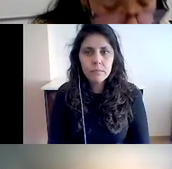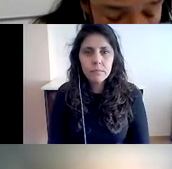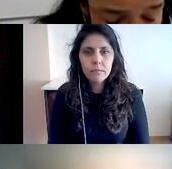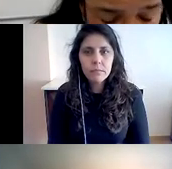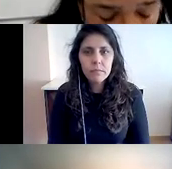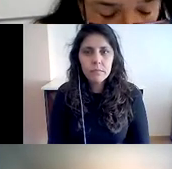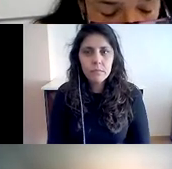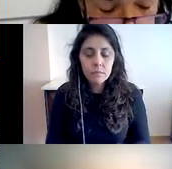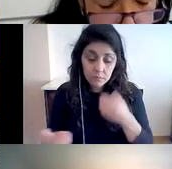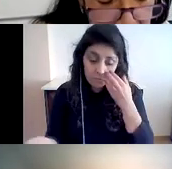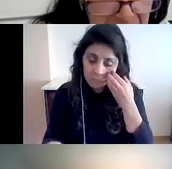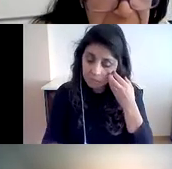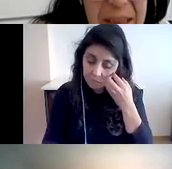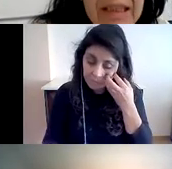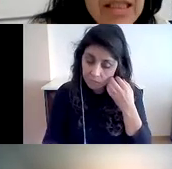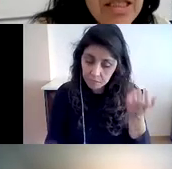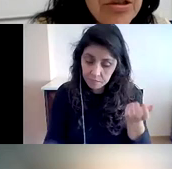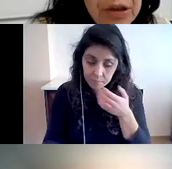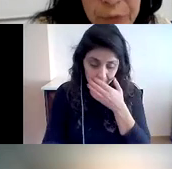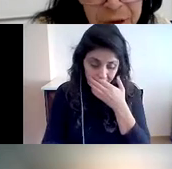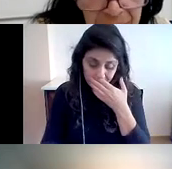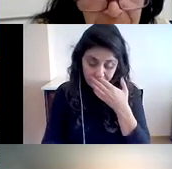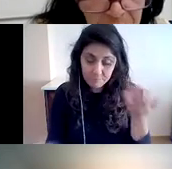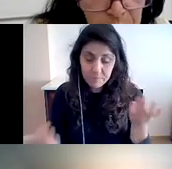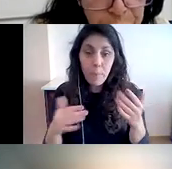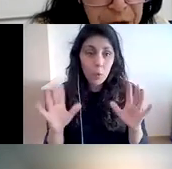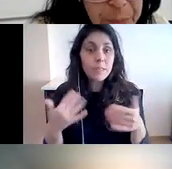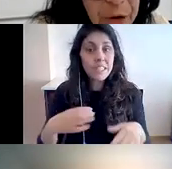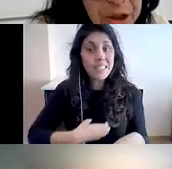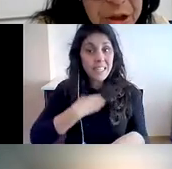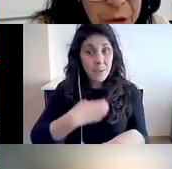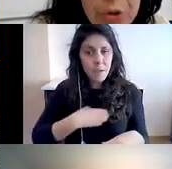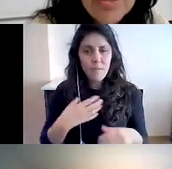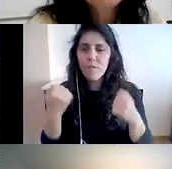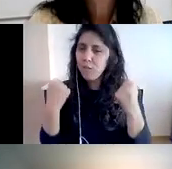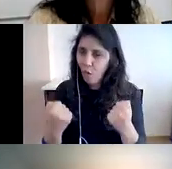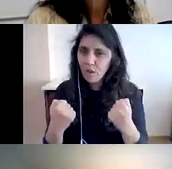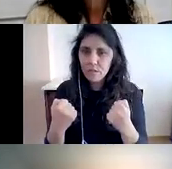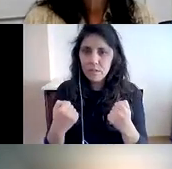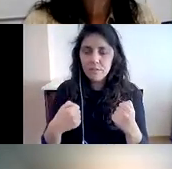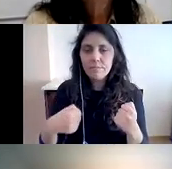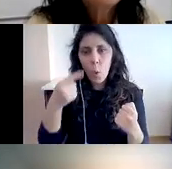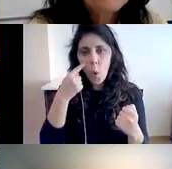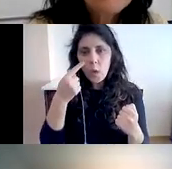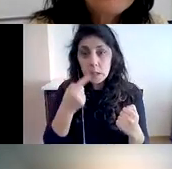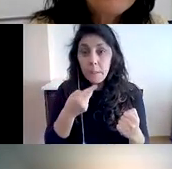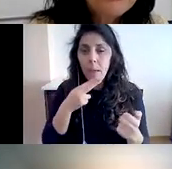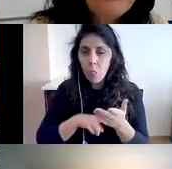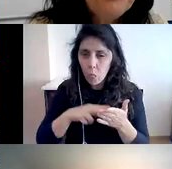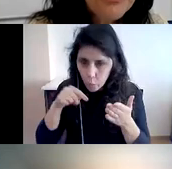Bom, mas então este sentimento que foi certamente muito forte para nós, de reconhecimento, de